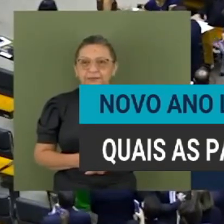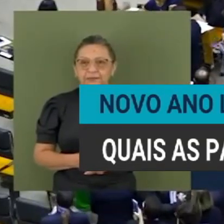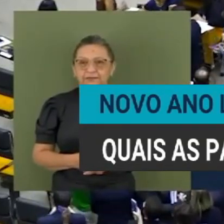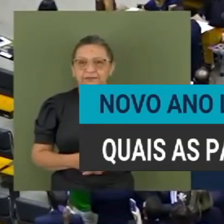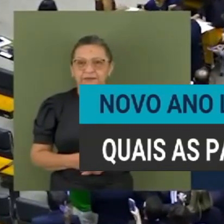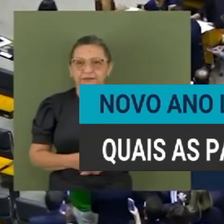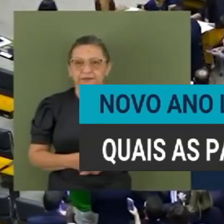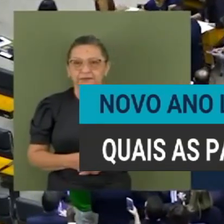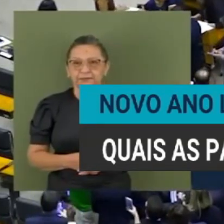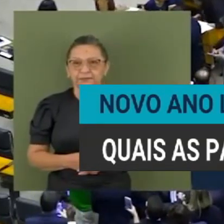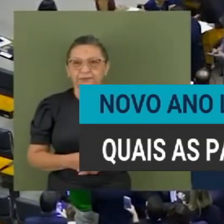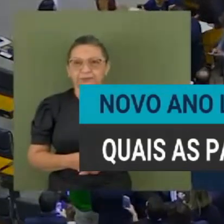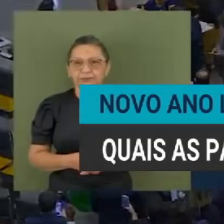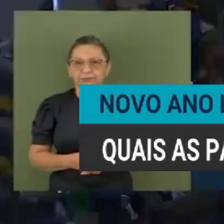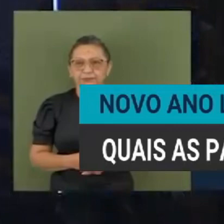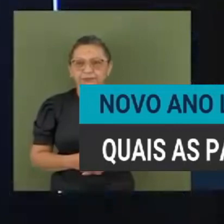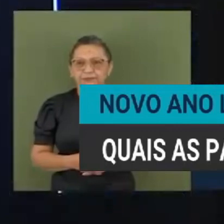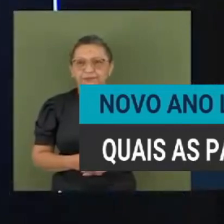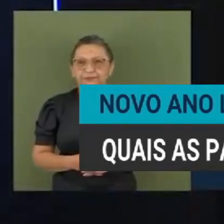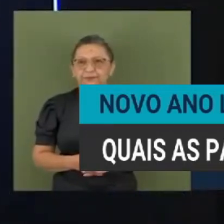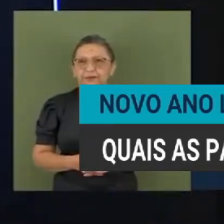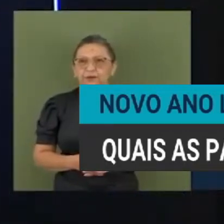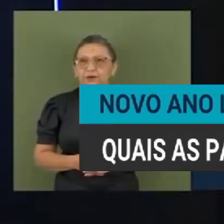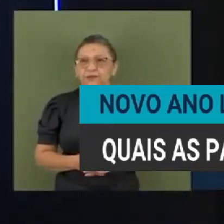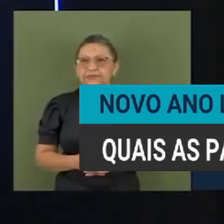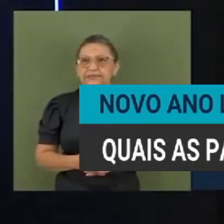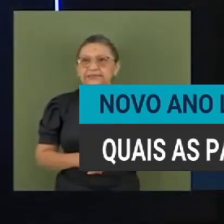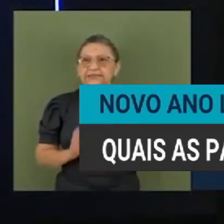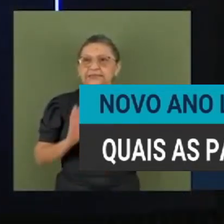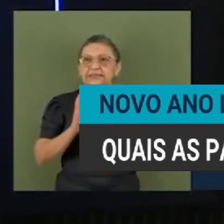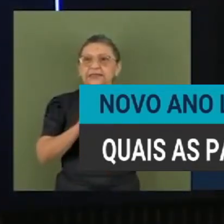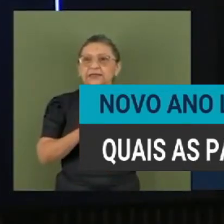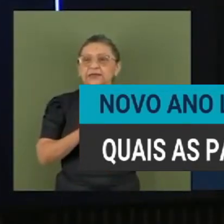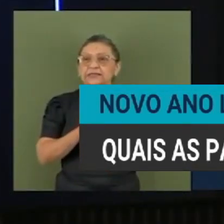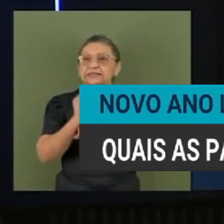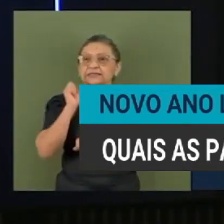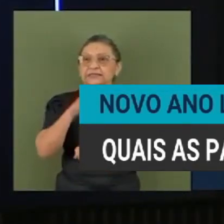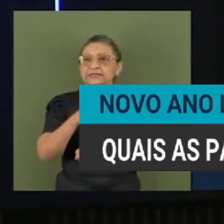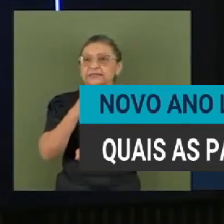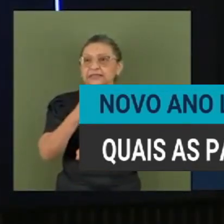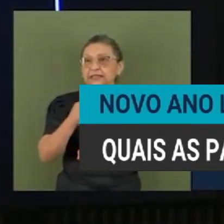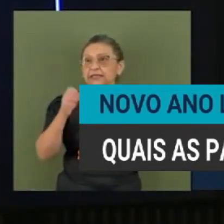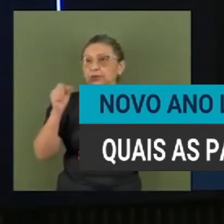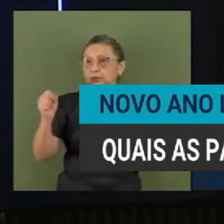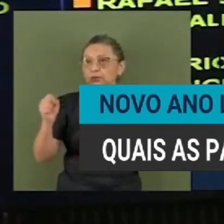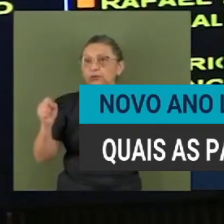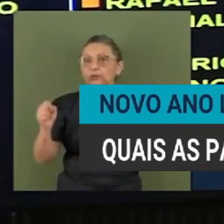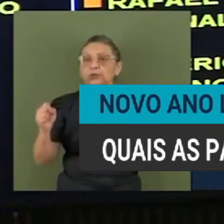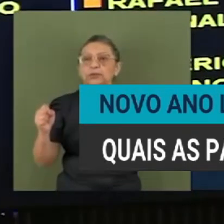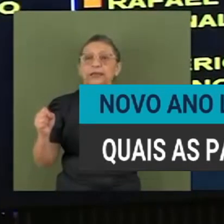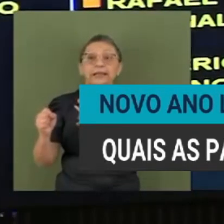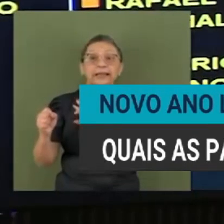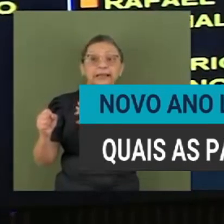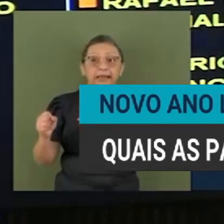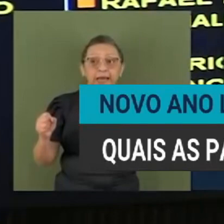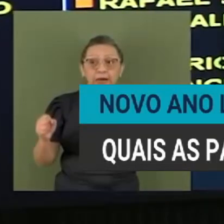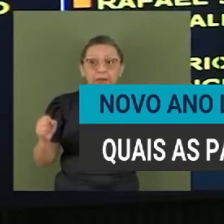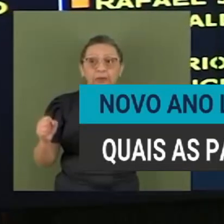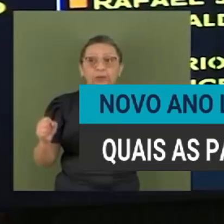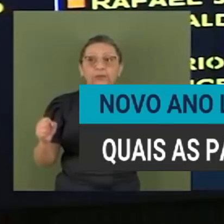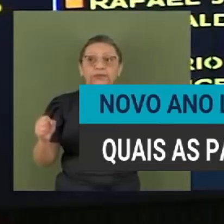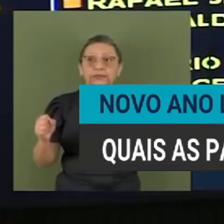achar que tá tudo muito bom Outra coisa eles votaram uma coisa que é interessante para todo mundo tá certo um